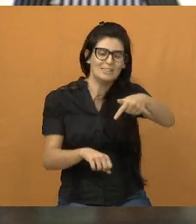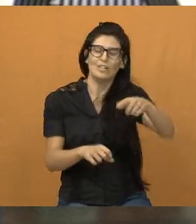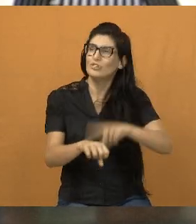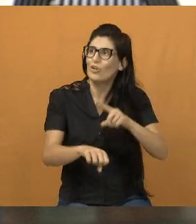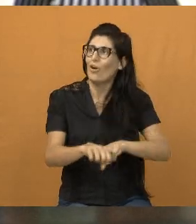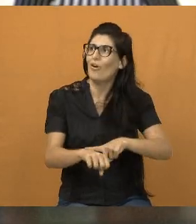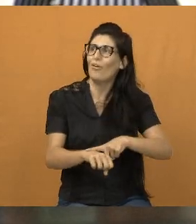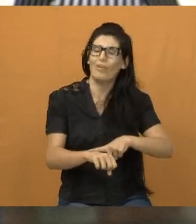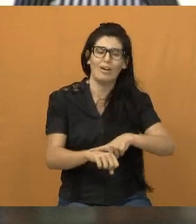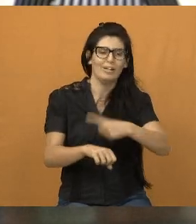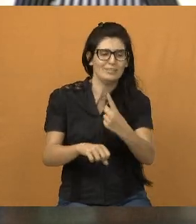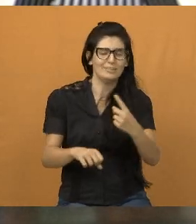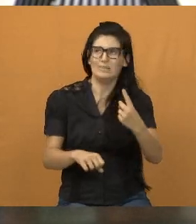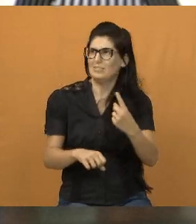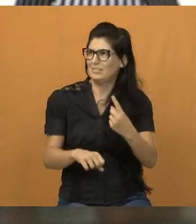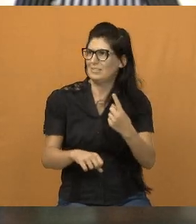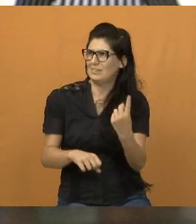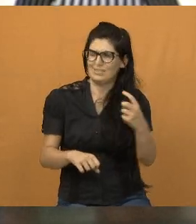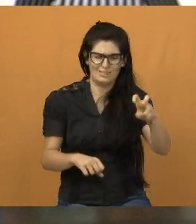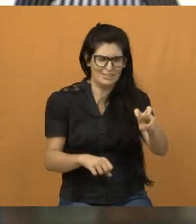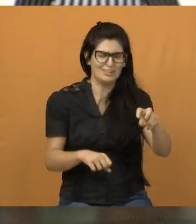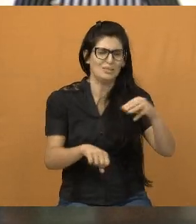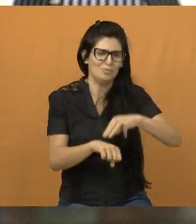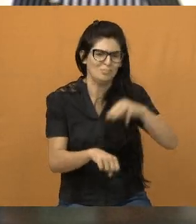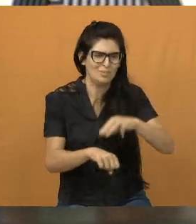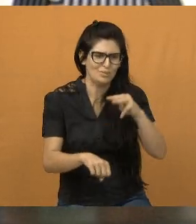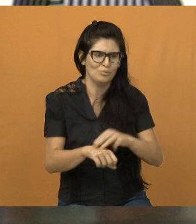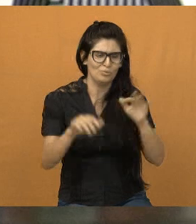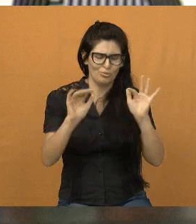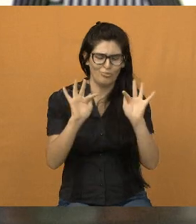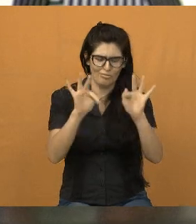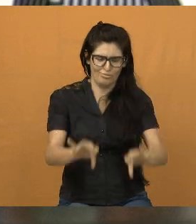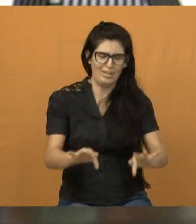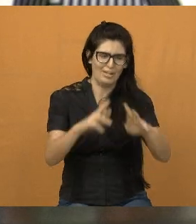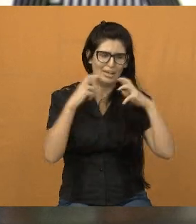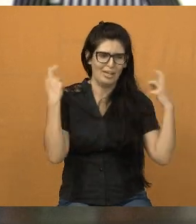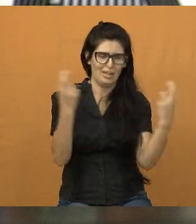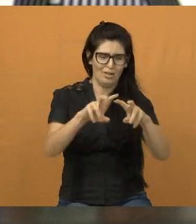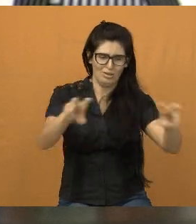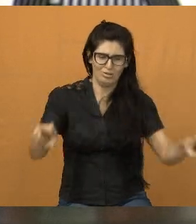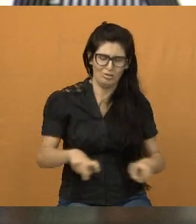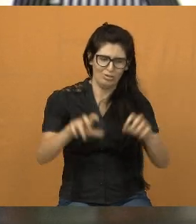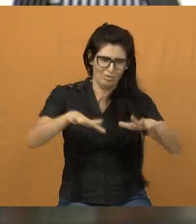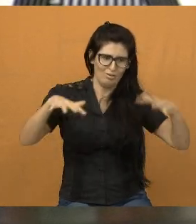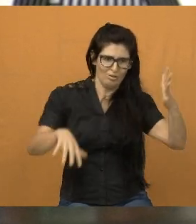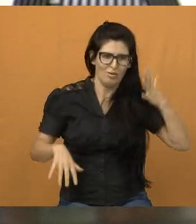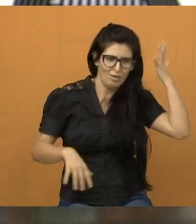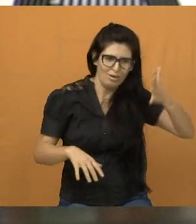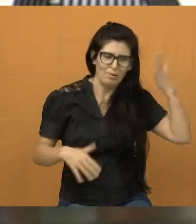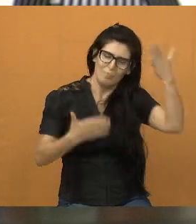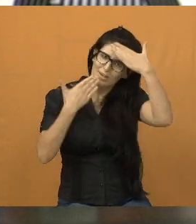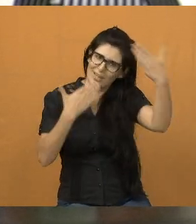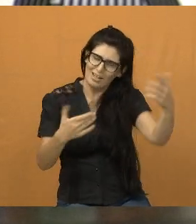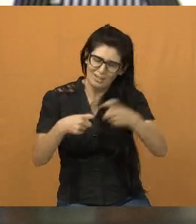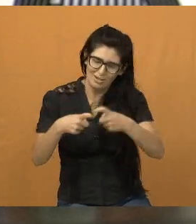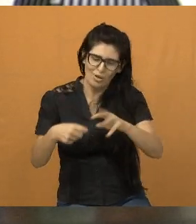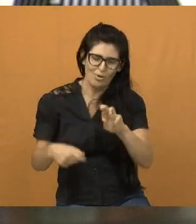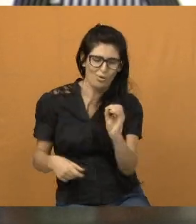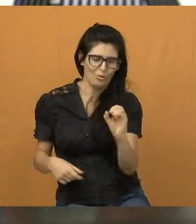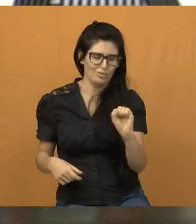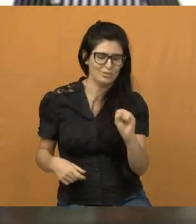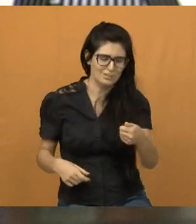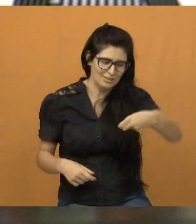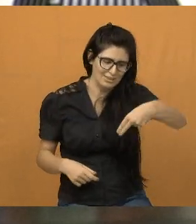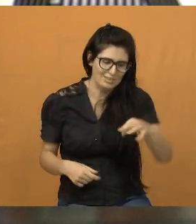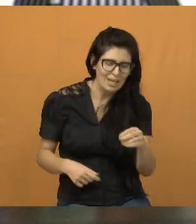uma vez, agradeço a disposição da secretária de Saúde do município, doutora Rosana Gravena, e toda a